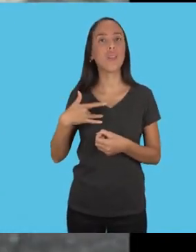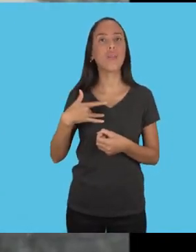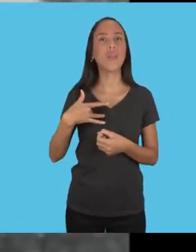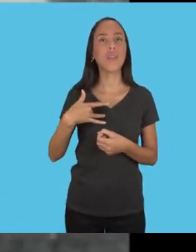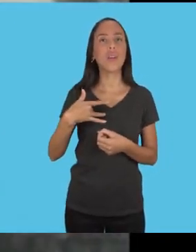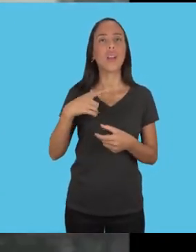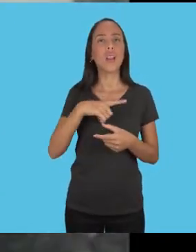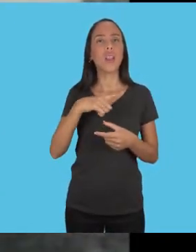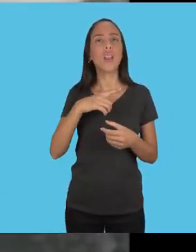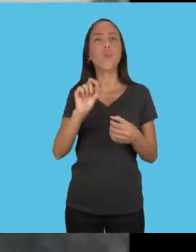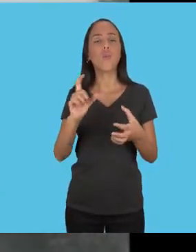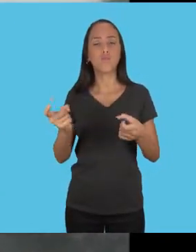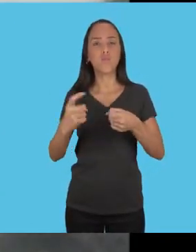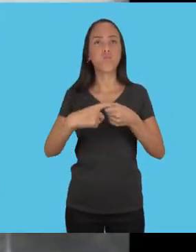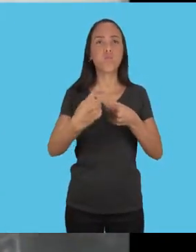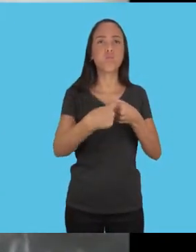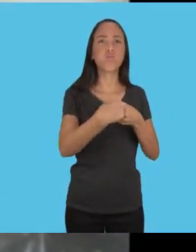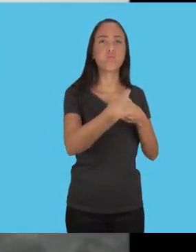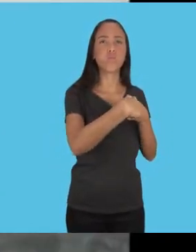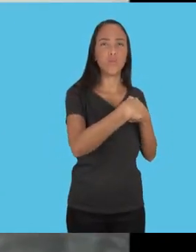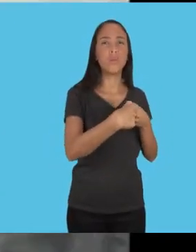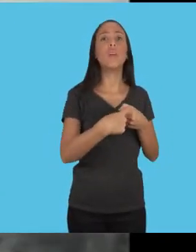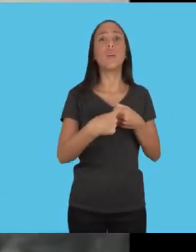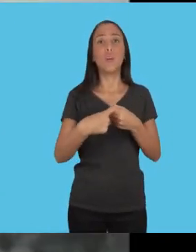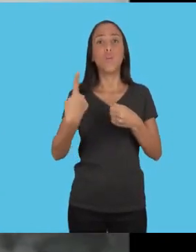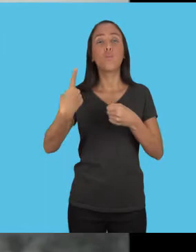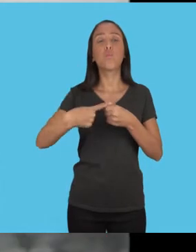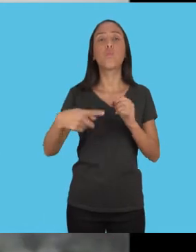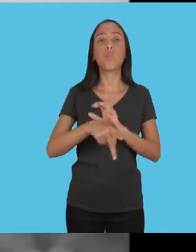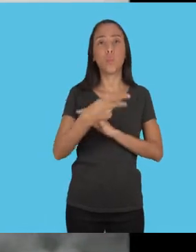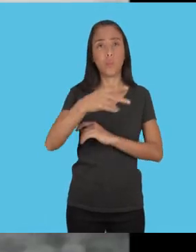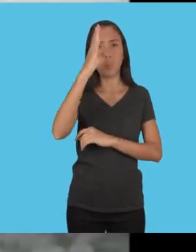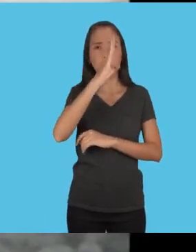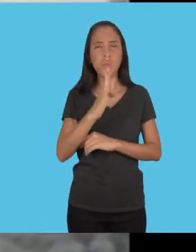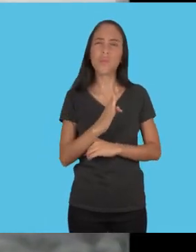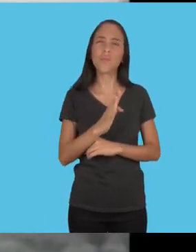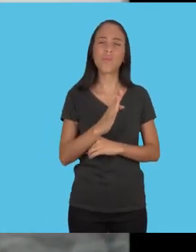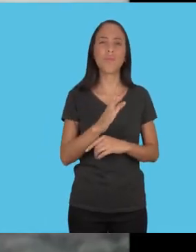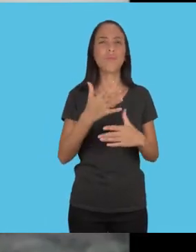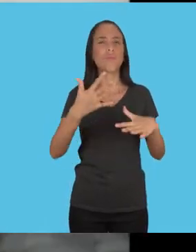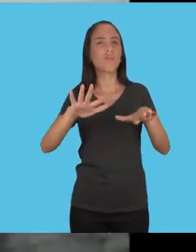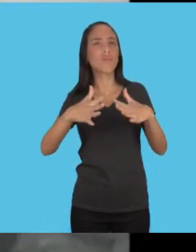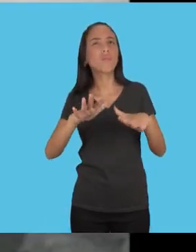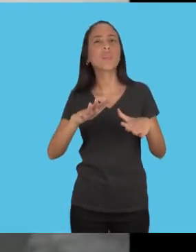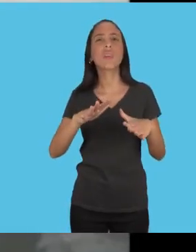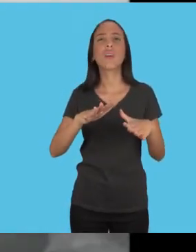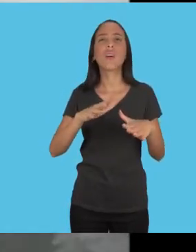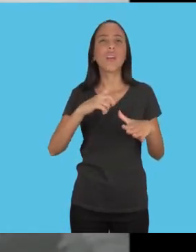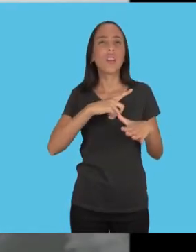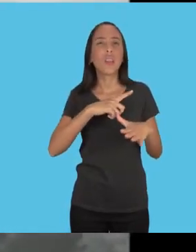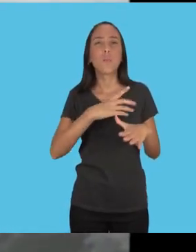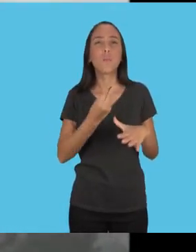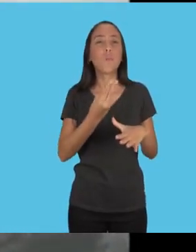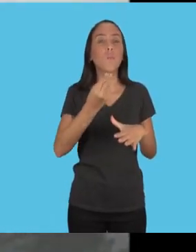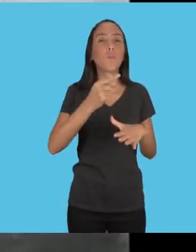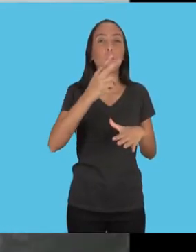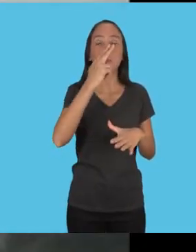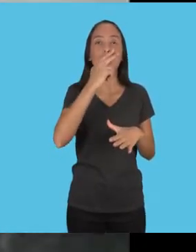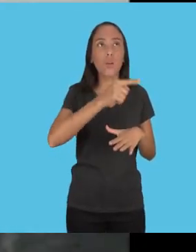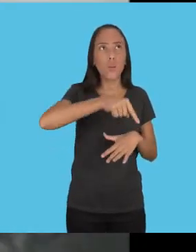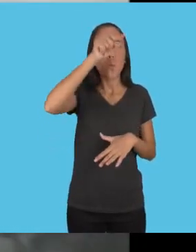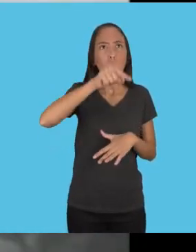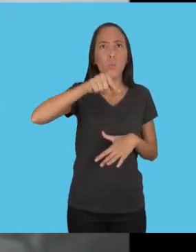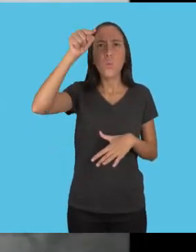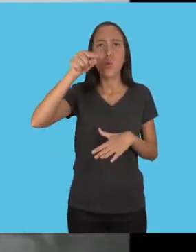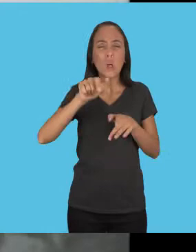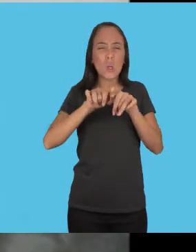dos maiores municípios do Brasil. Geralmente ia lá e eram, sobretudo nos picos de epidemia